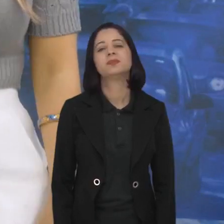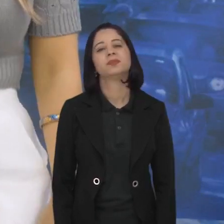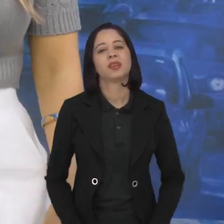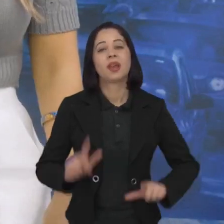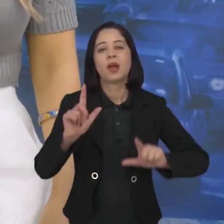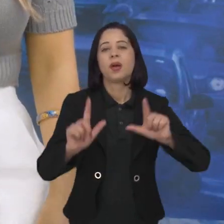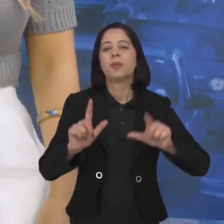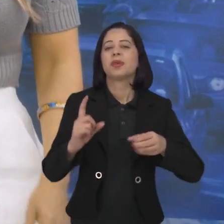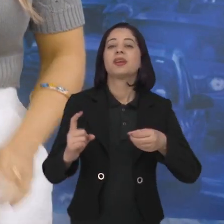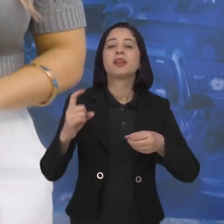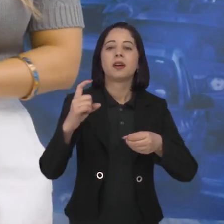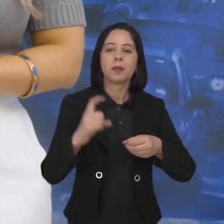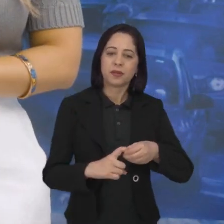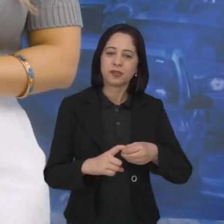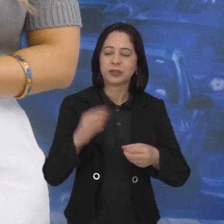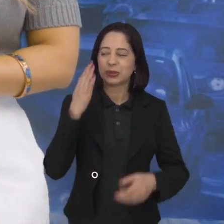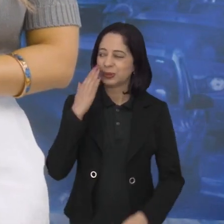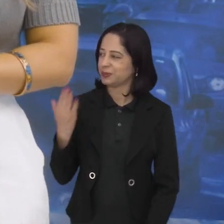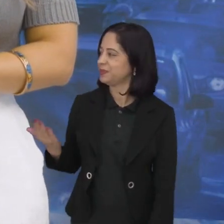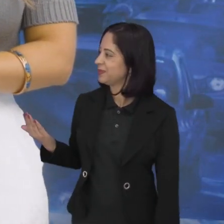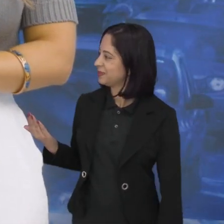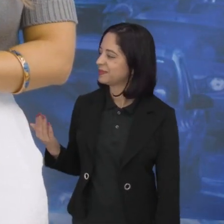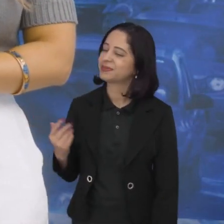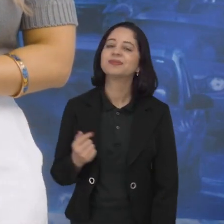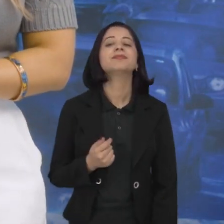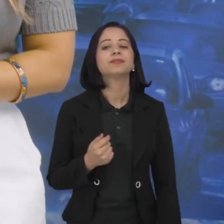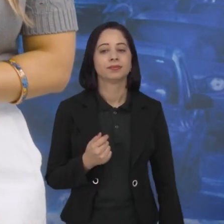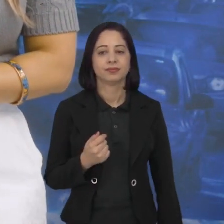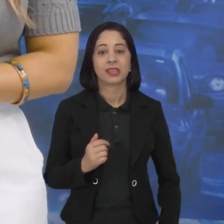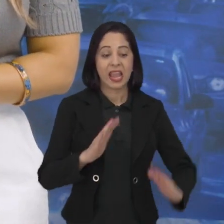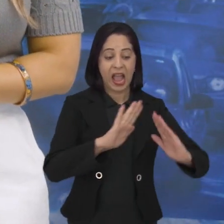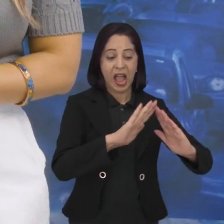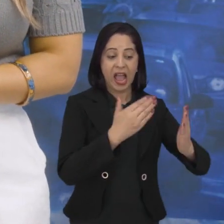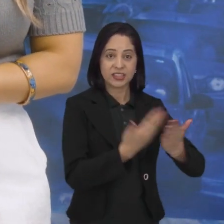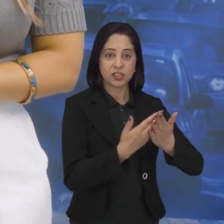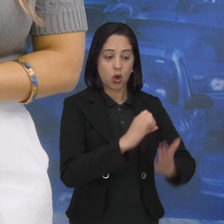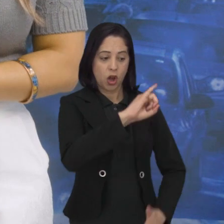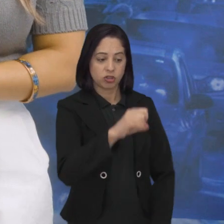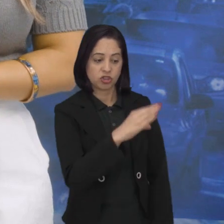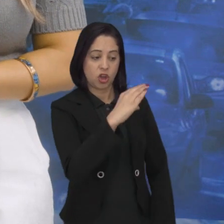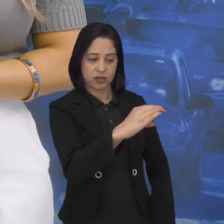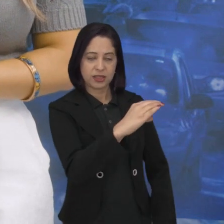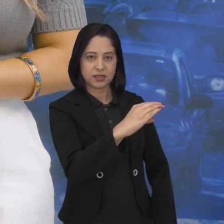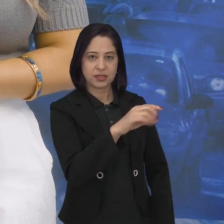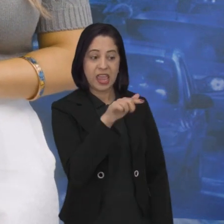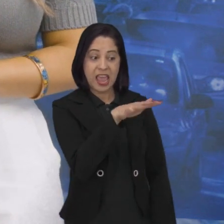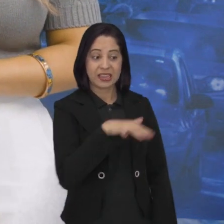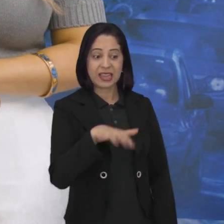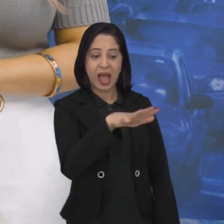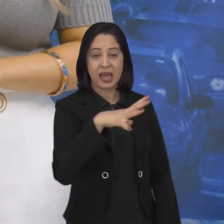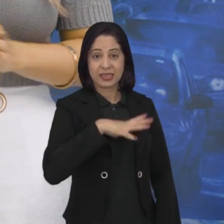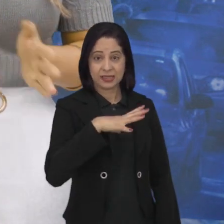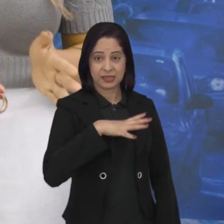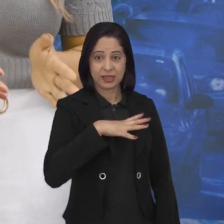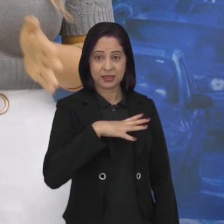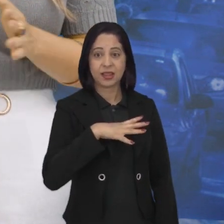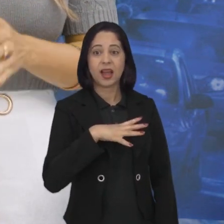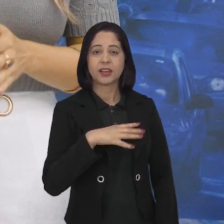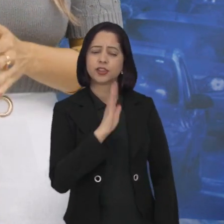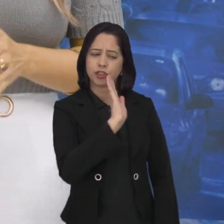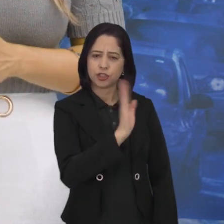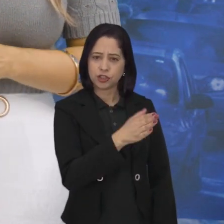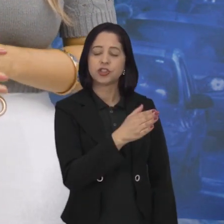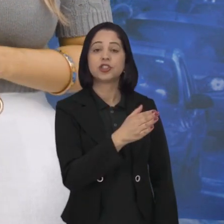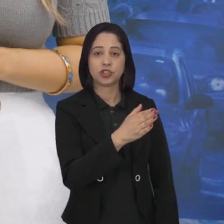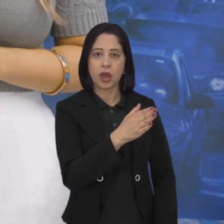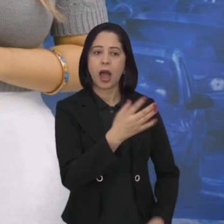Estamos de volta com o Ação Parlamentar. A Escola Estadual João Cursino, que fica na região central da cidade, fez e ainda